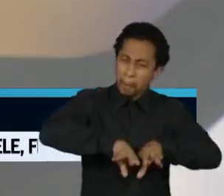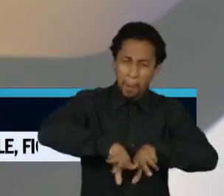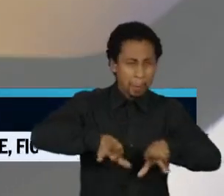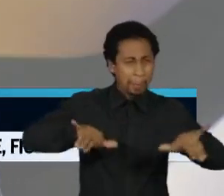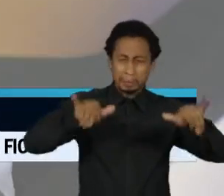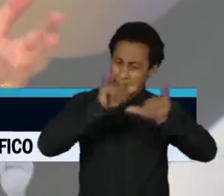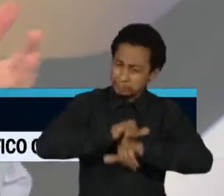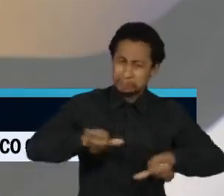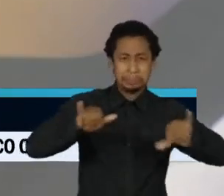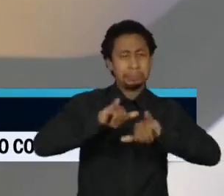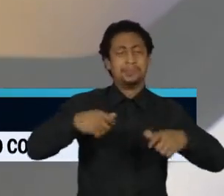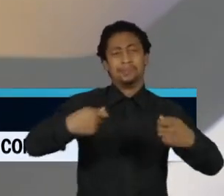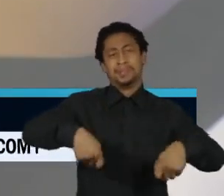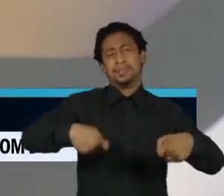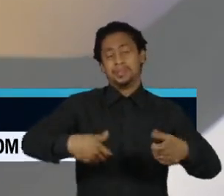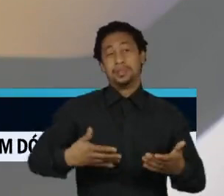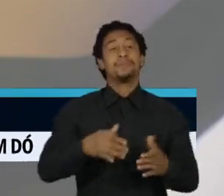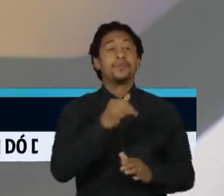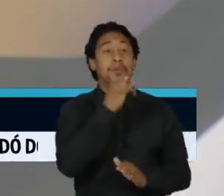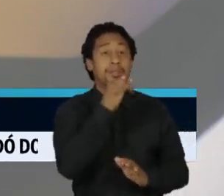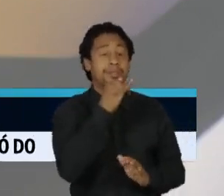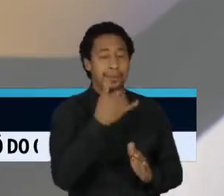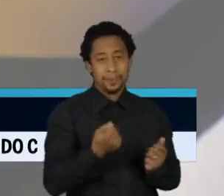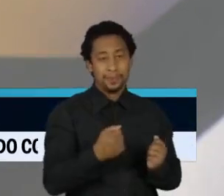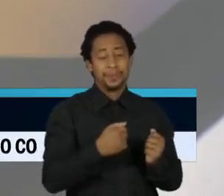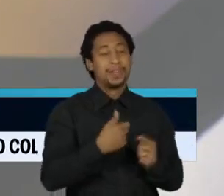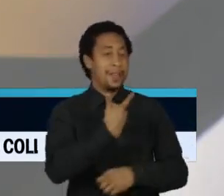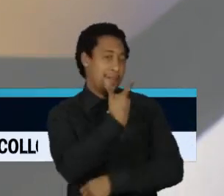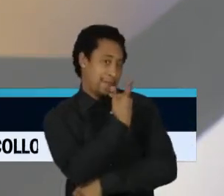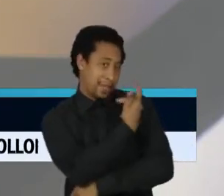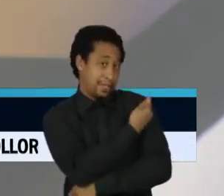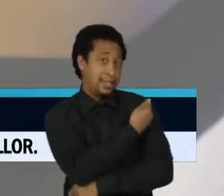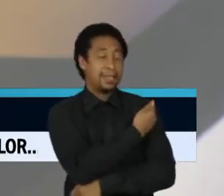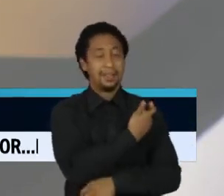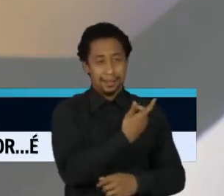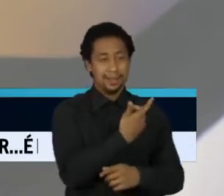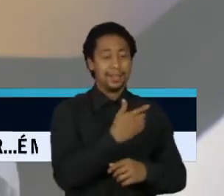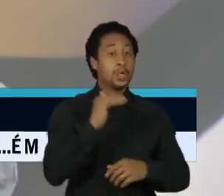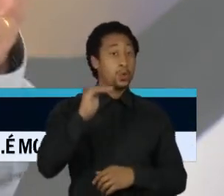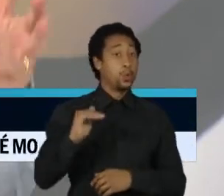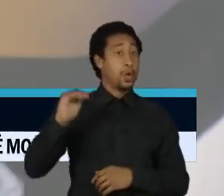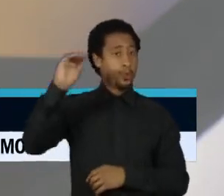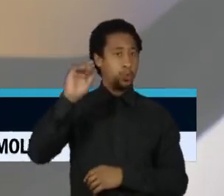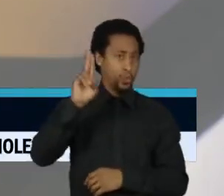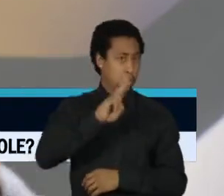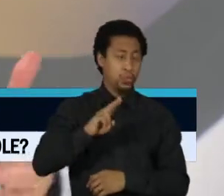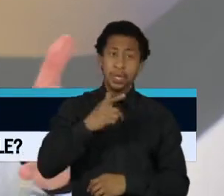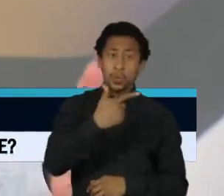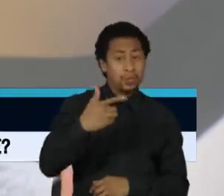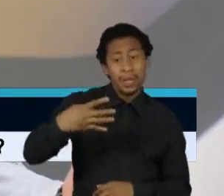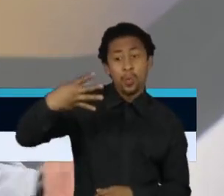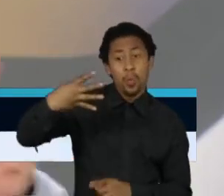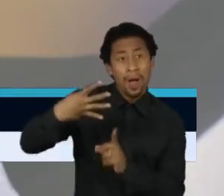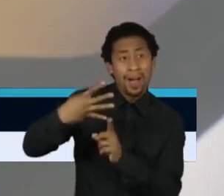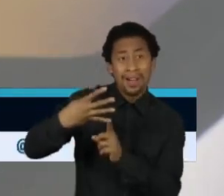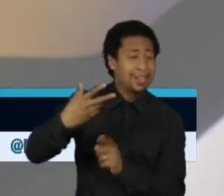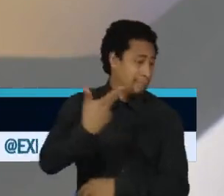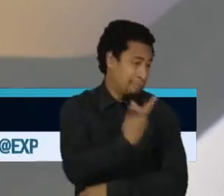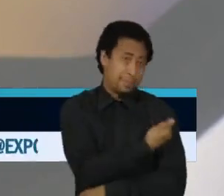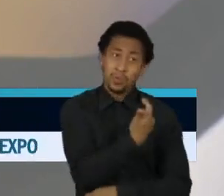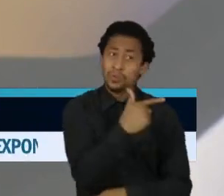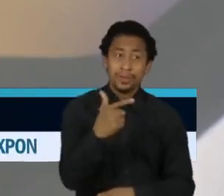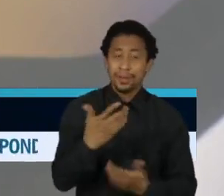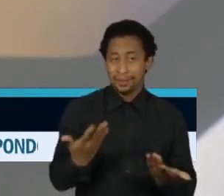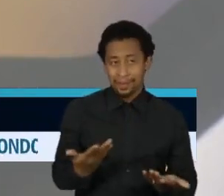no calendário de adultos, por exemplo, tem quarta dose. Então, se a gente pensar na hepatite B, são 3 doses. Se a